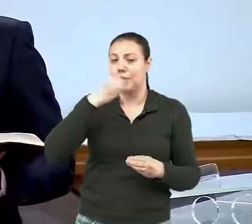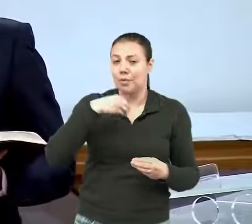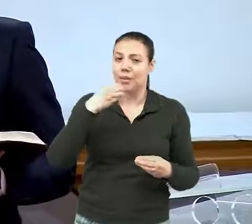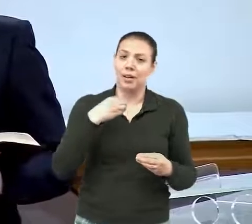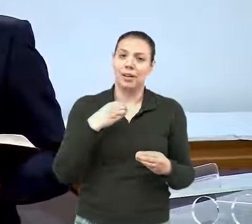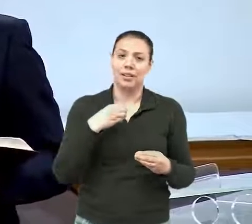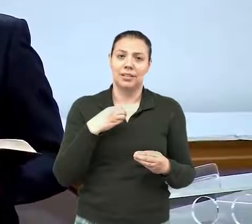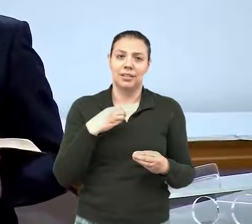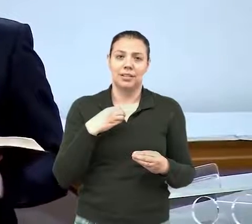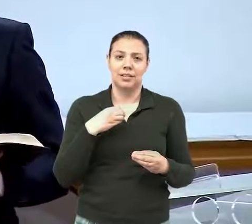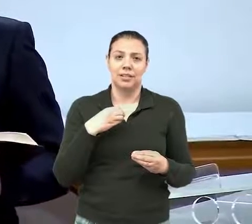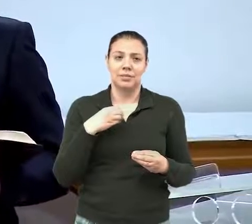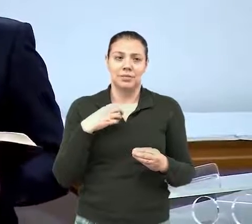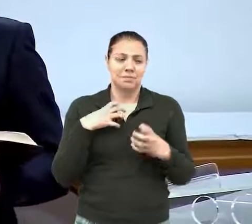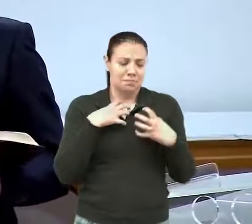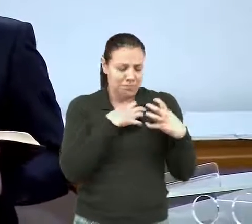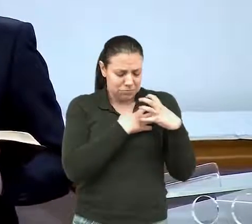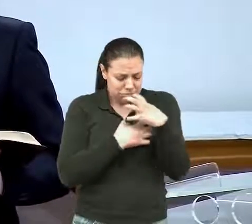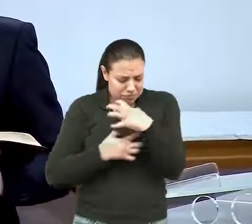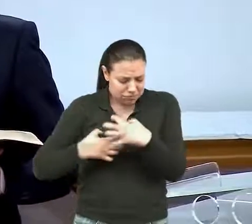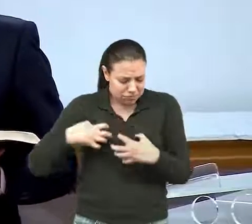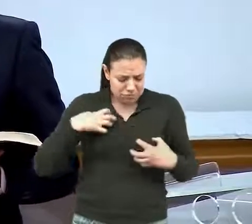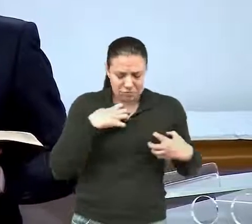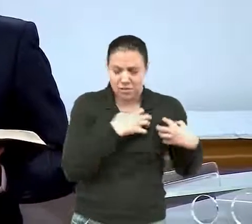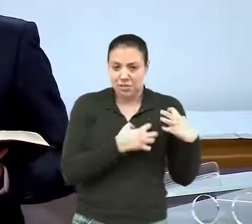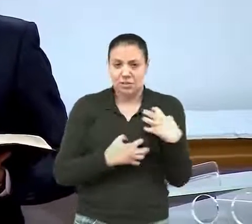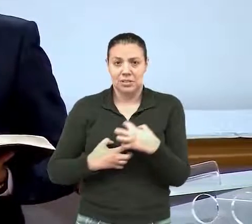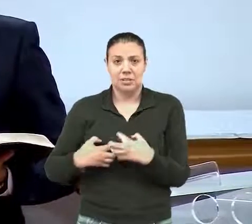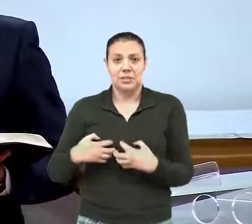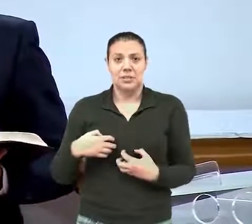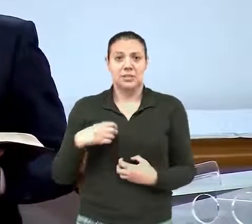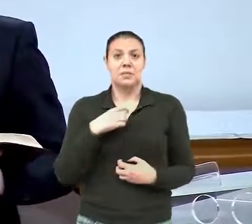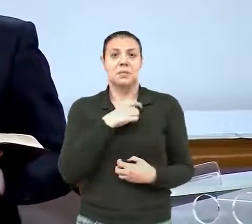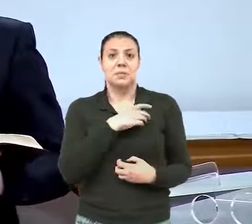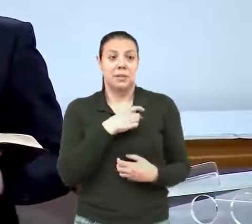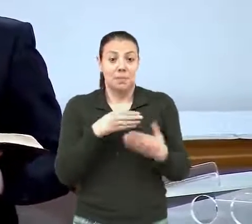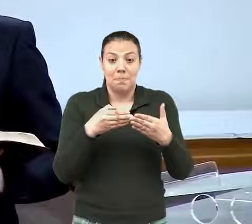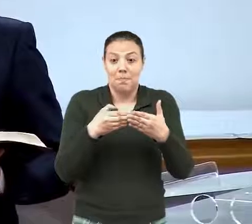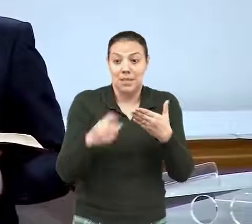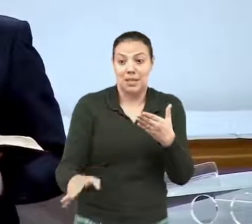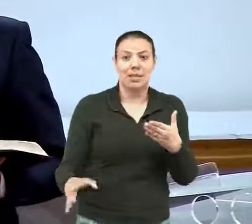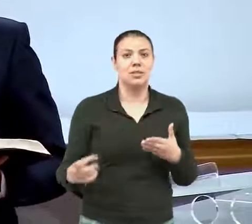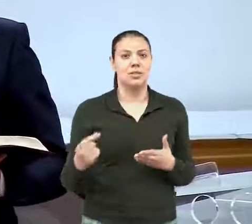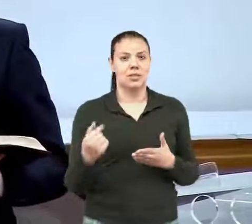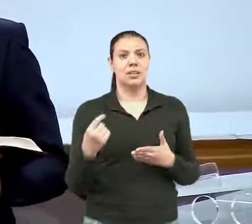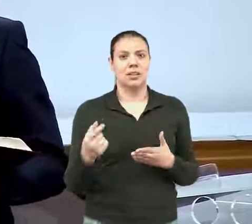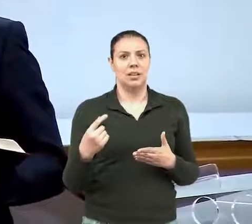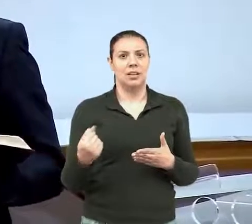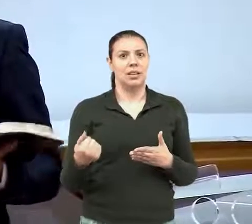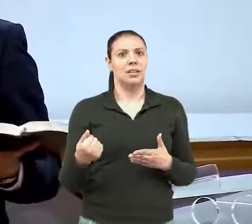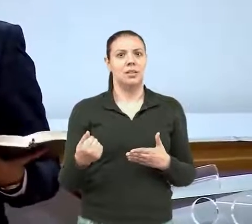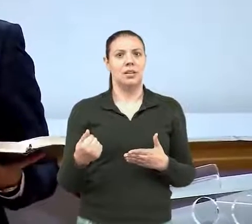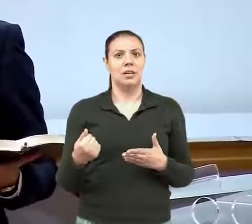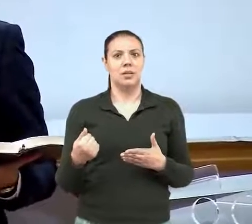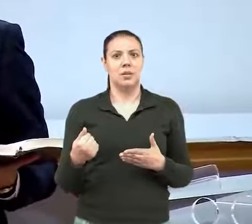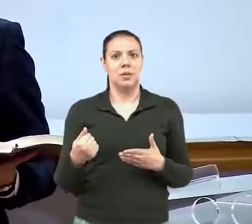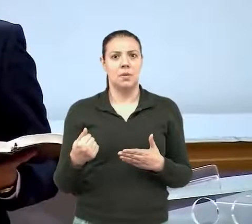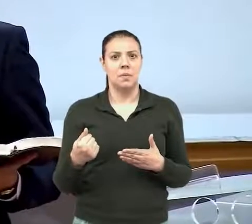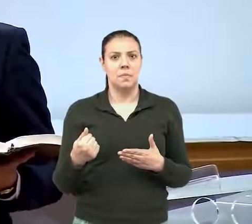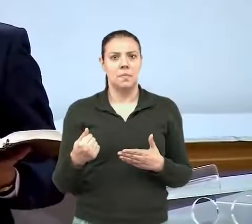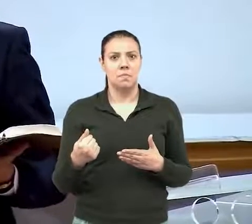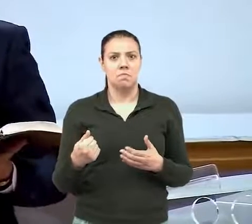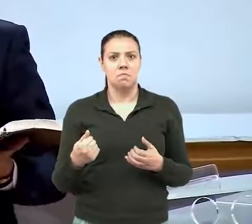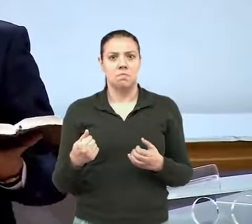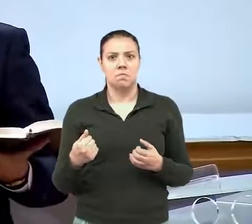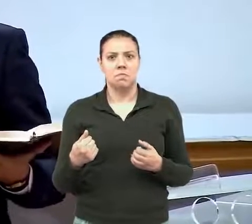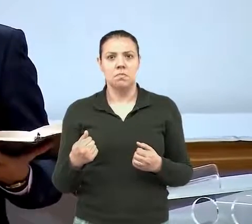gente aflita, gente angustiada, gente que está perdendo dinheiro, gente que está com medo de ser contaminado por esse vírus,